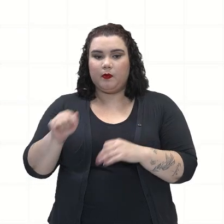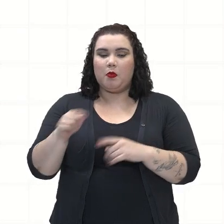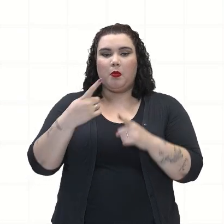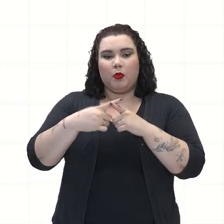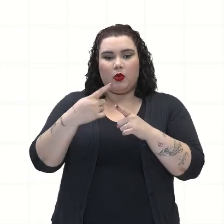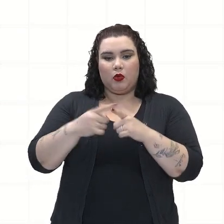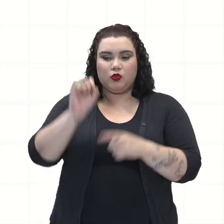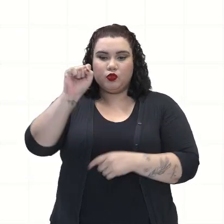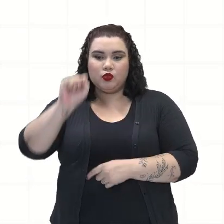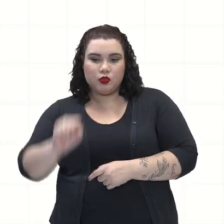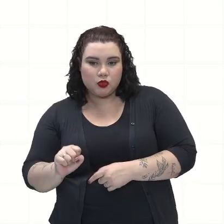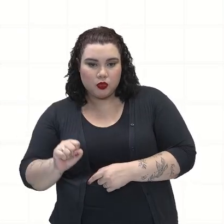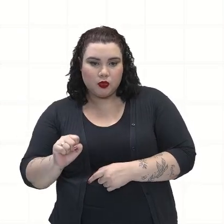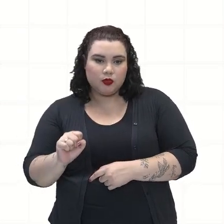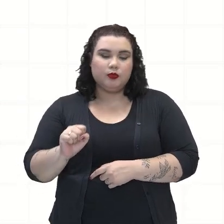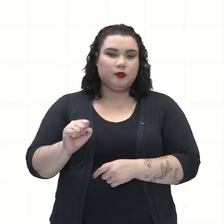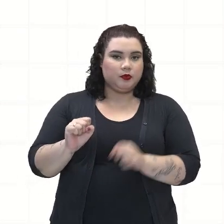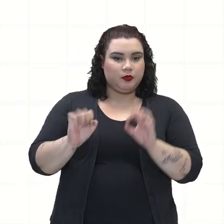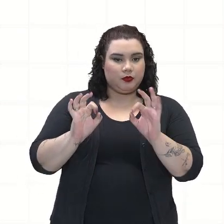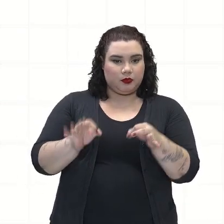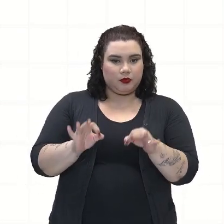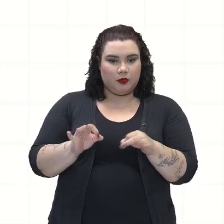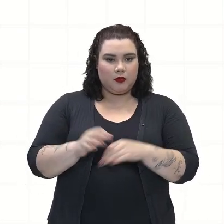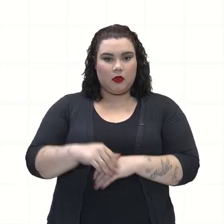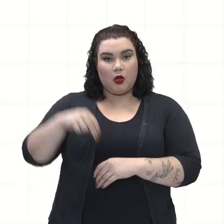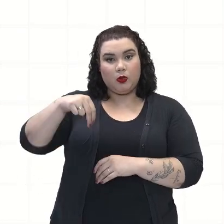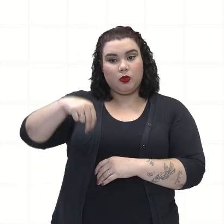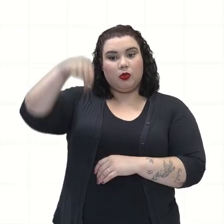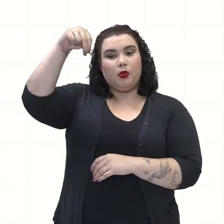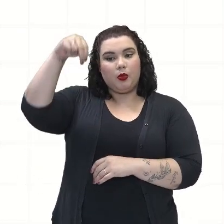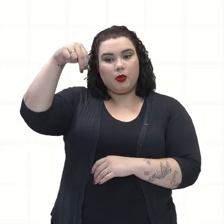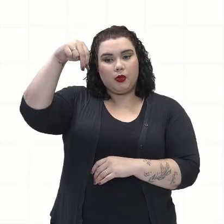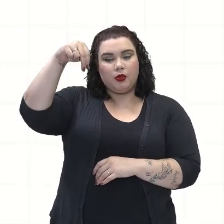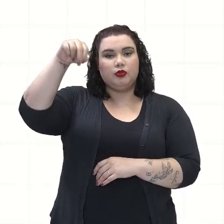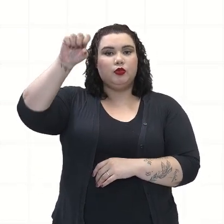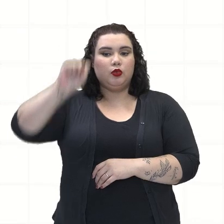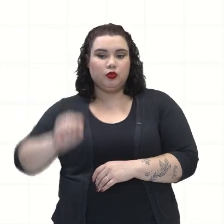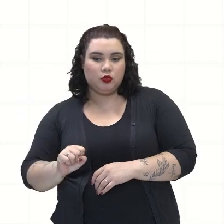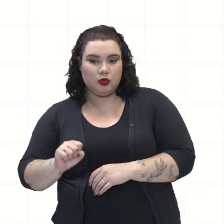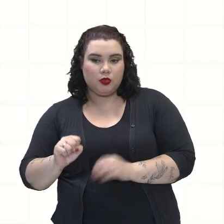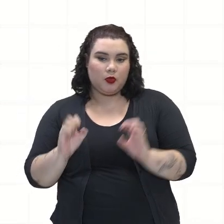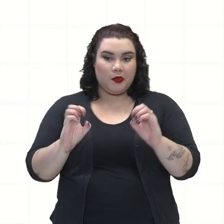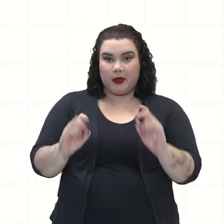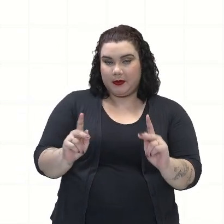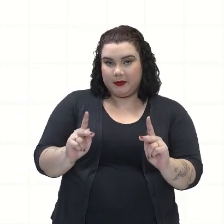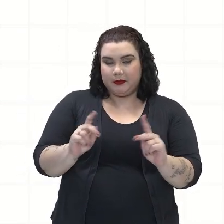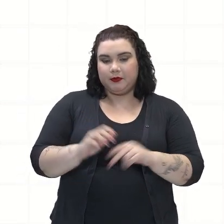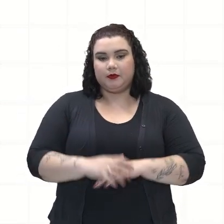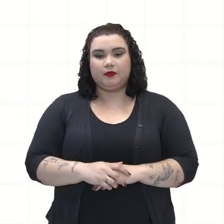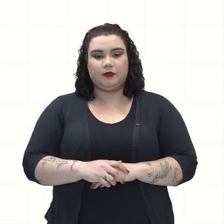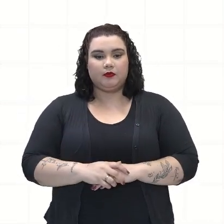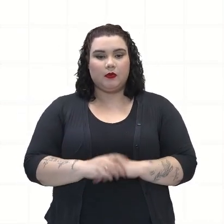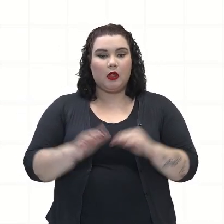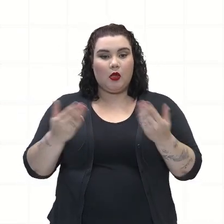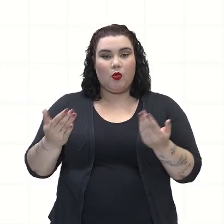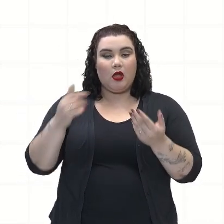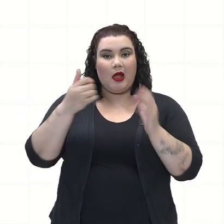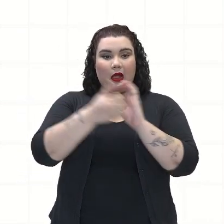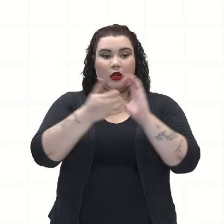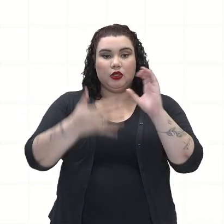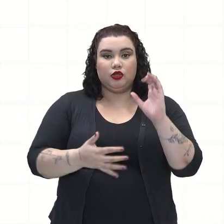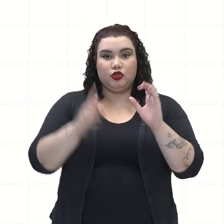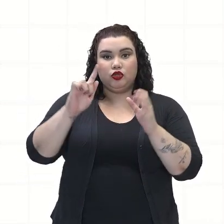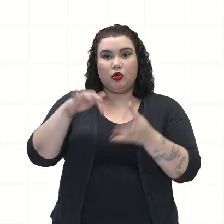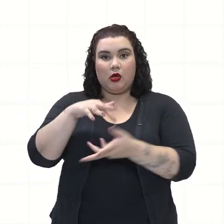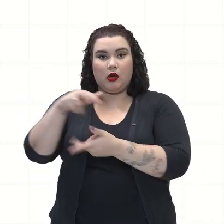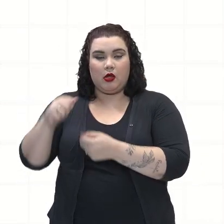função da sua localização, ela está mais no sul, tá? Aqui em cima nós temos o norte, tudo bem? Então, a partir de critérios geográficos, a gente tem